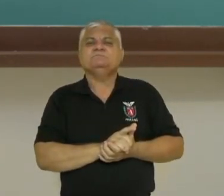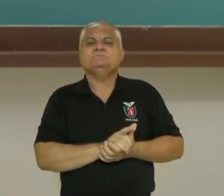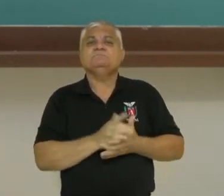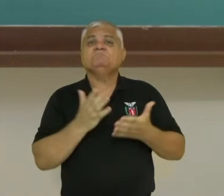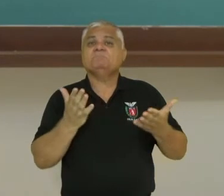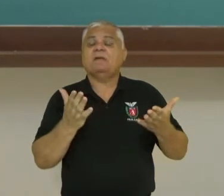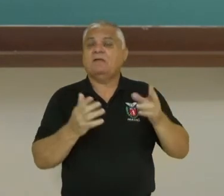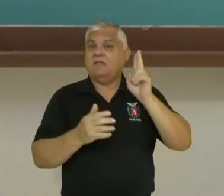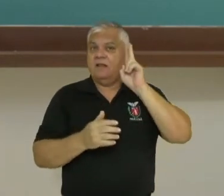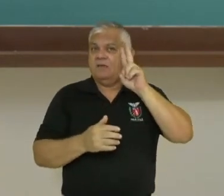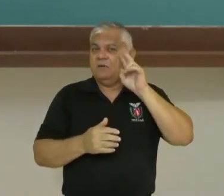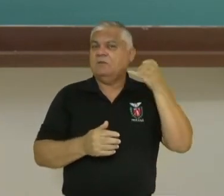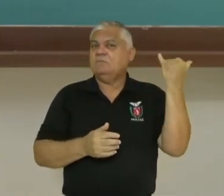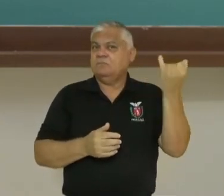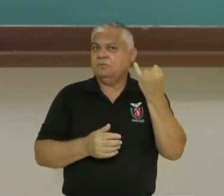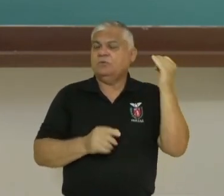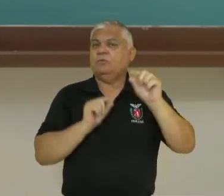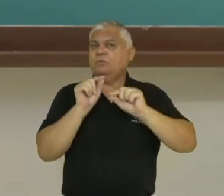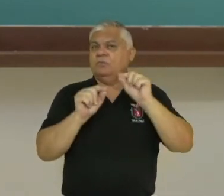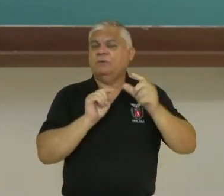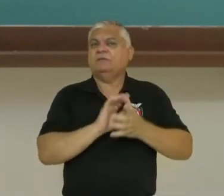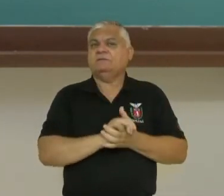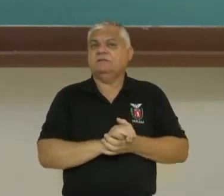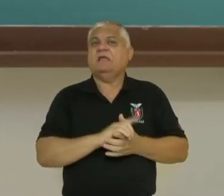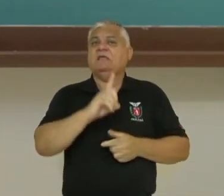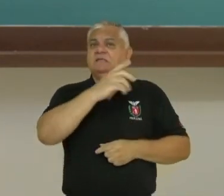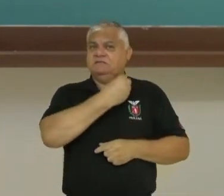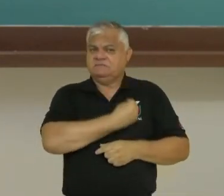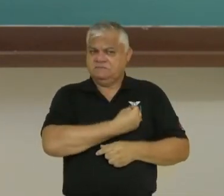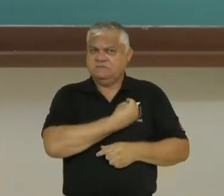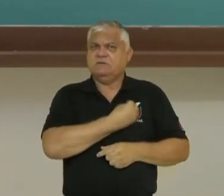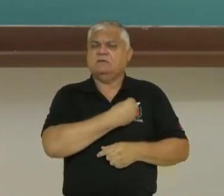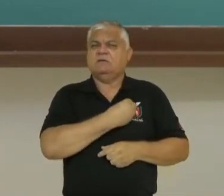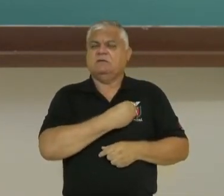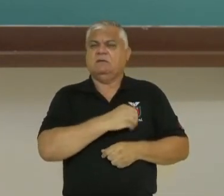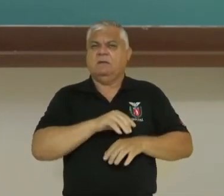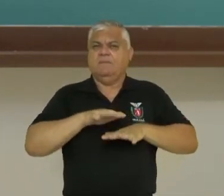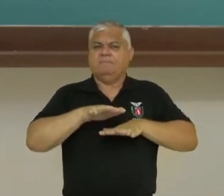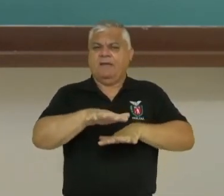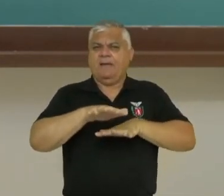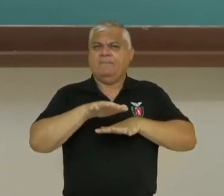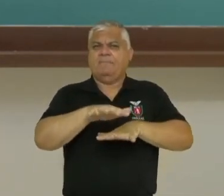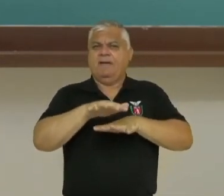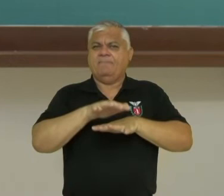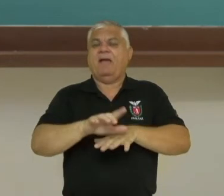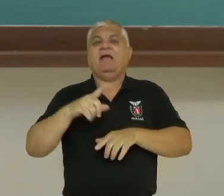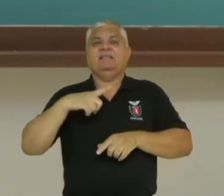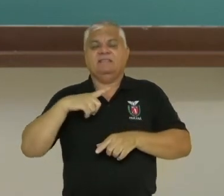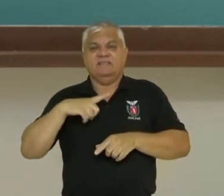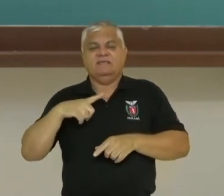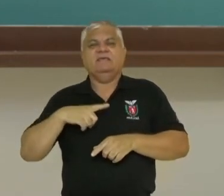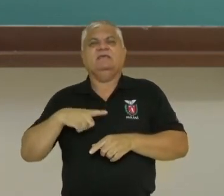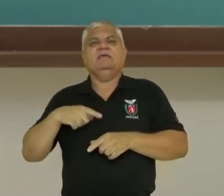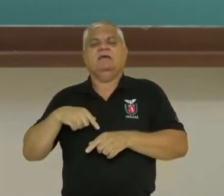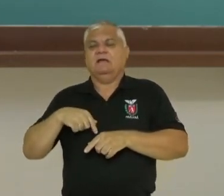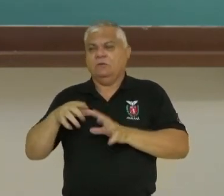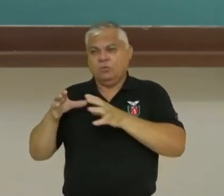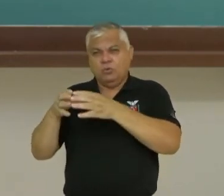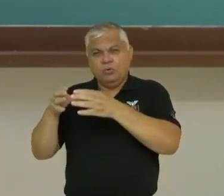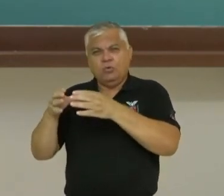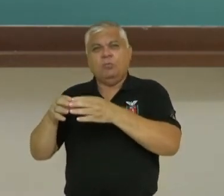Importante lembrar que existiram os movimentos das sufragistas, como aconteceu